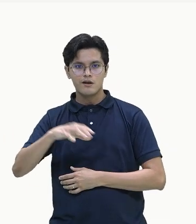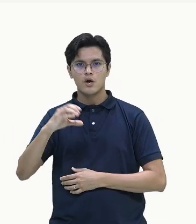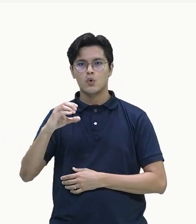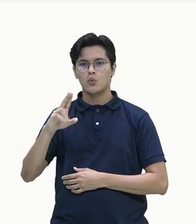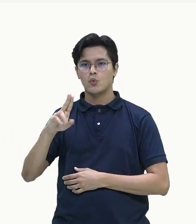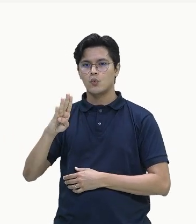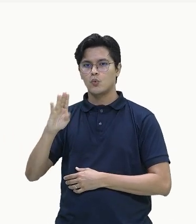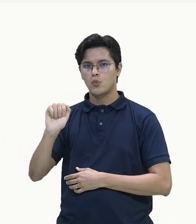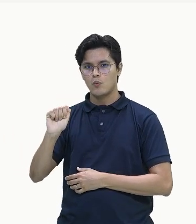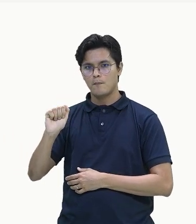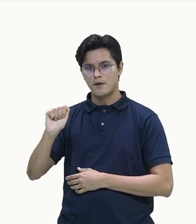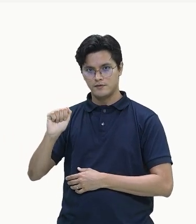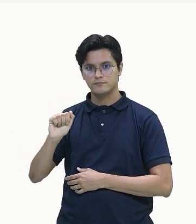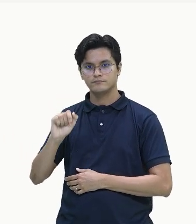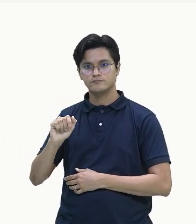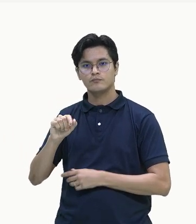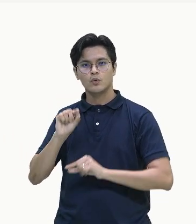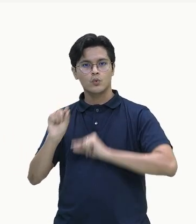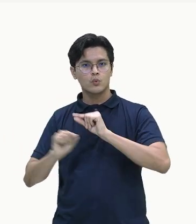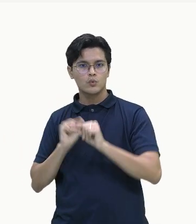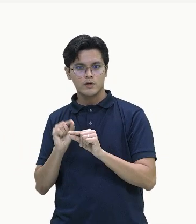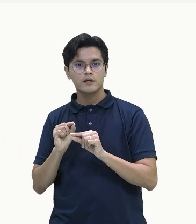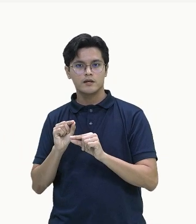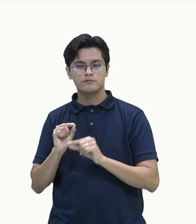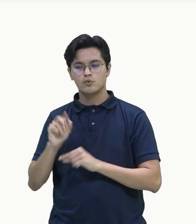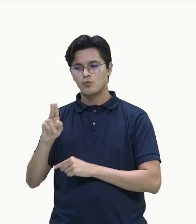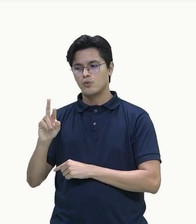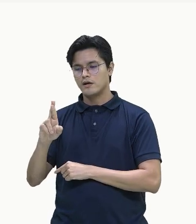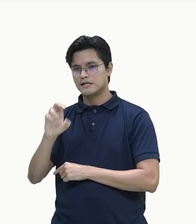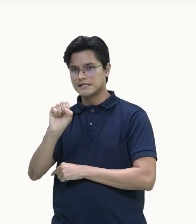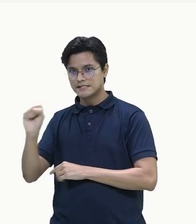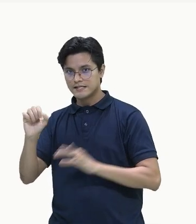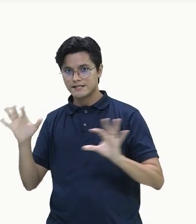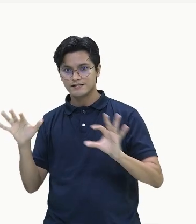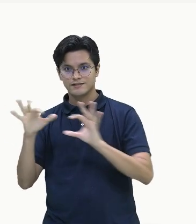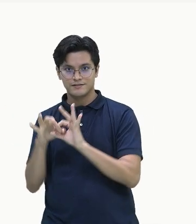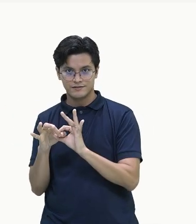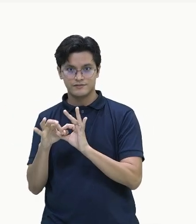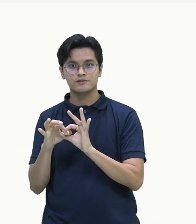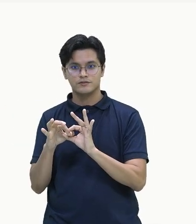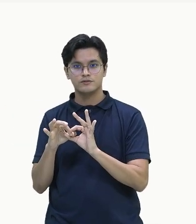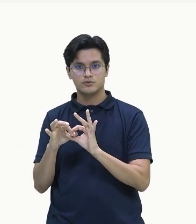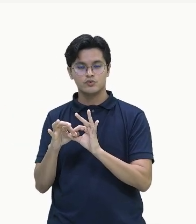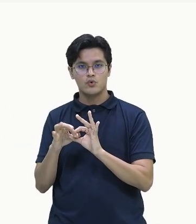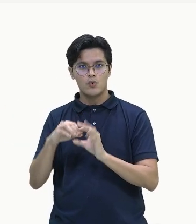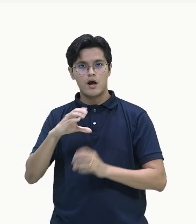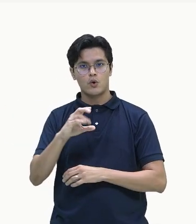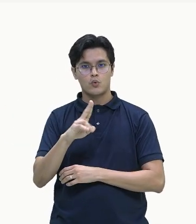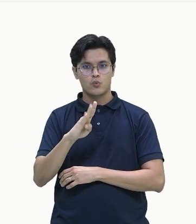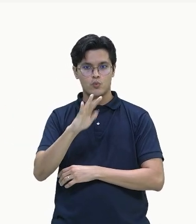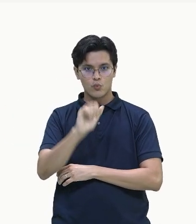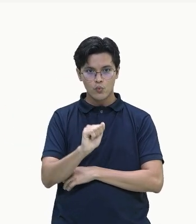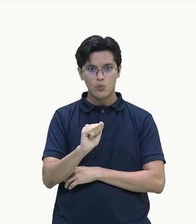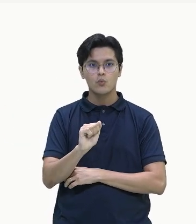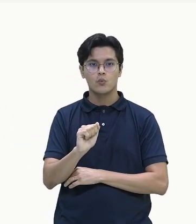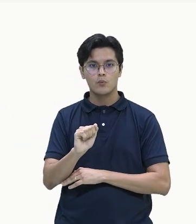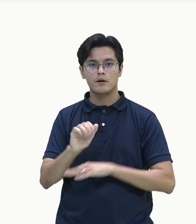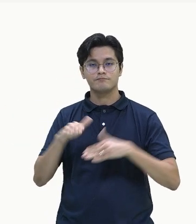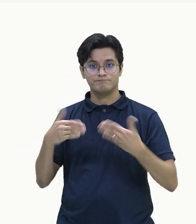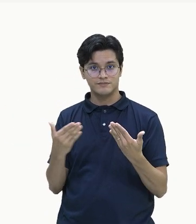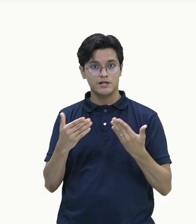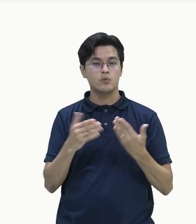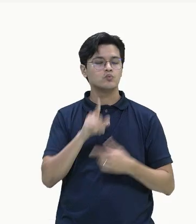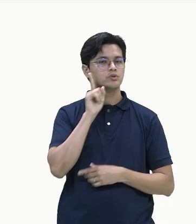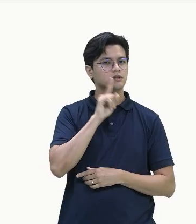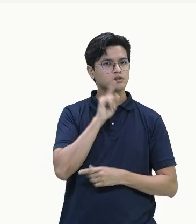porção sul dos Estados Unidos, certo? E aí, por conta dessa proximidade de Cuba com a União Soviética, nós tivemos